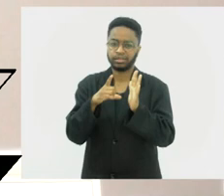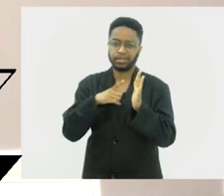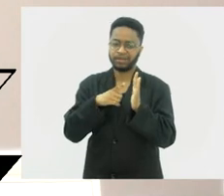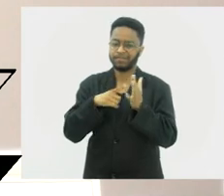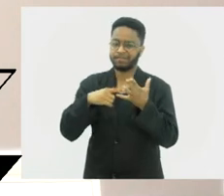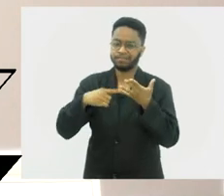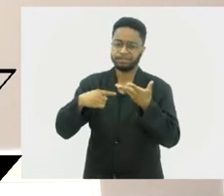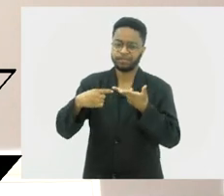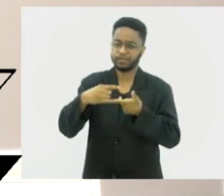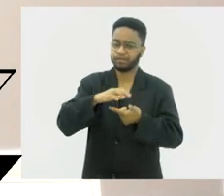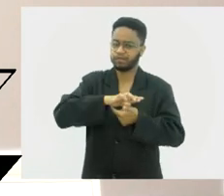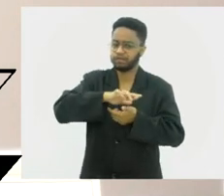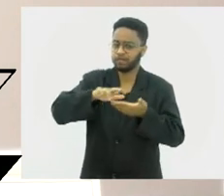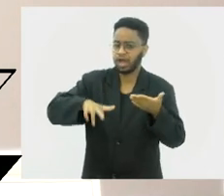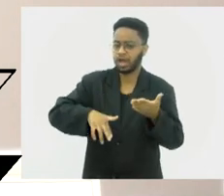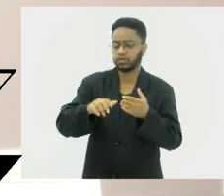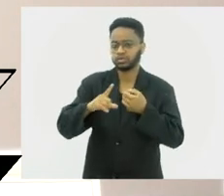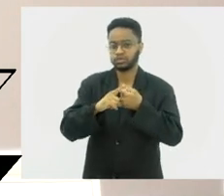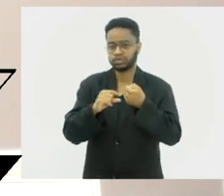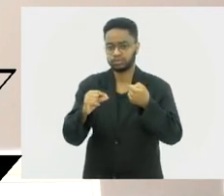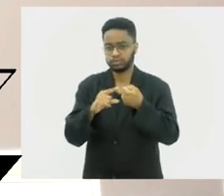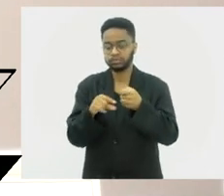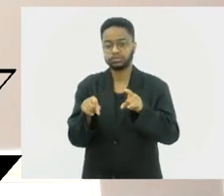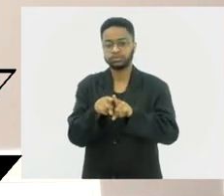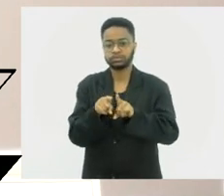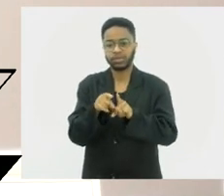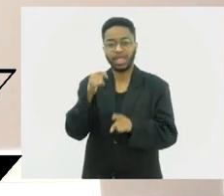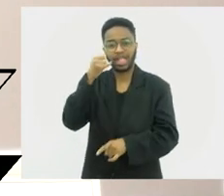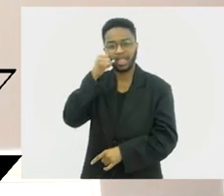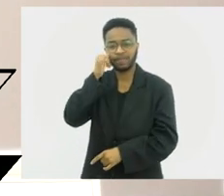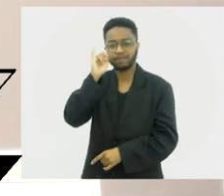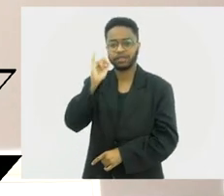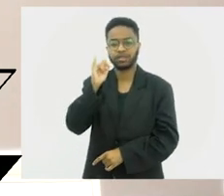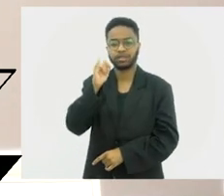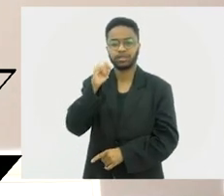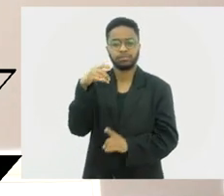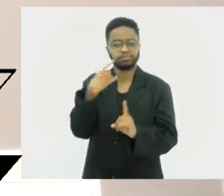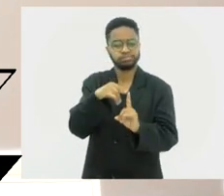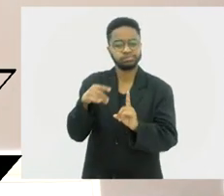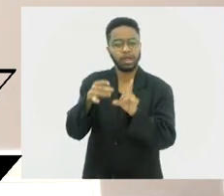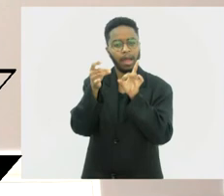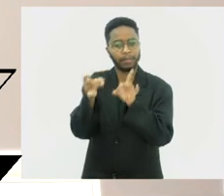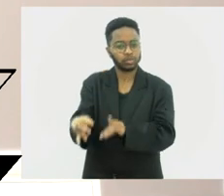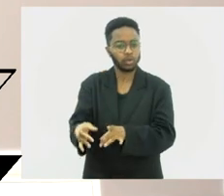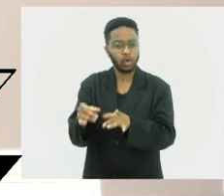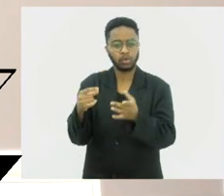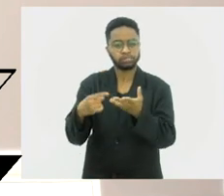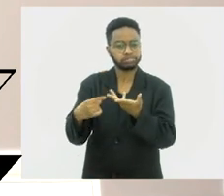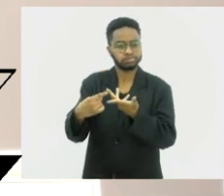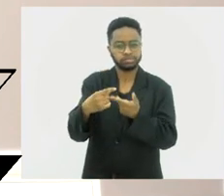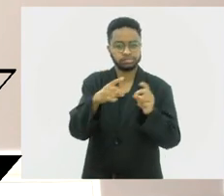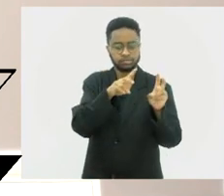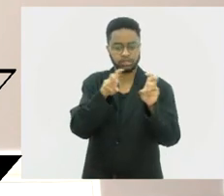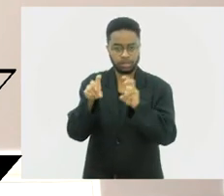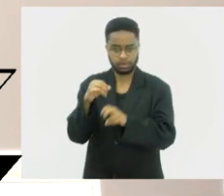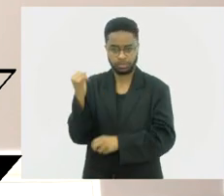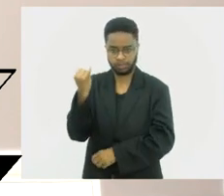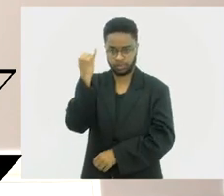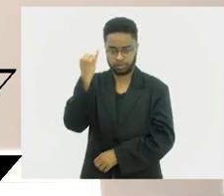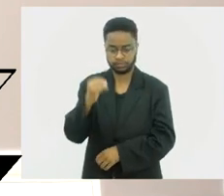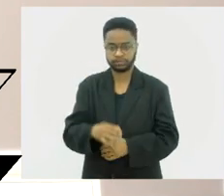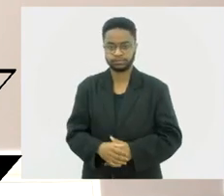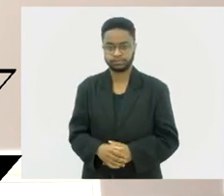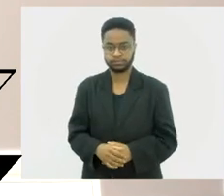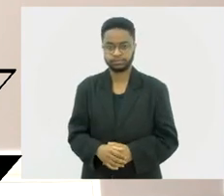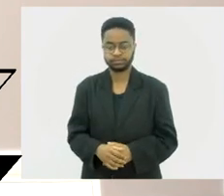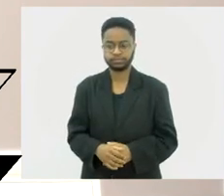vários artigos, que evita maus tratos, abandono, várias questões relevantes, né?